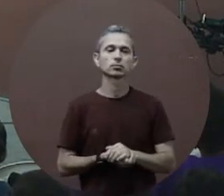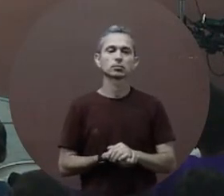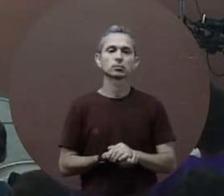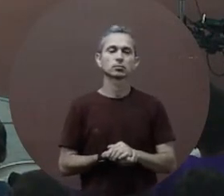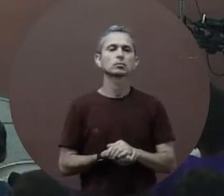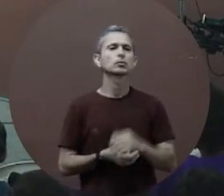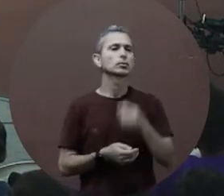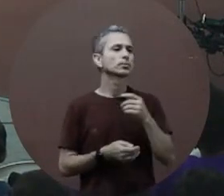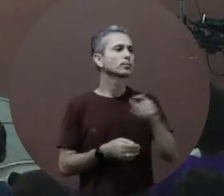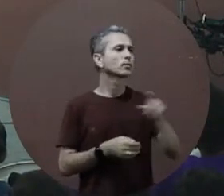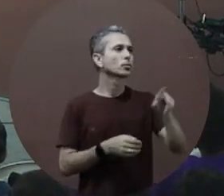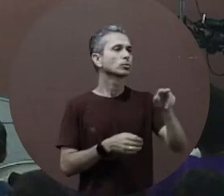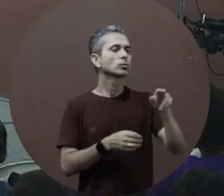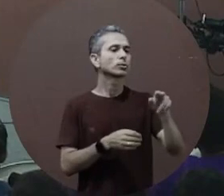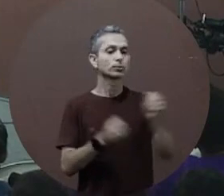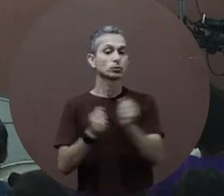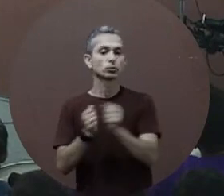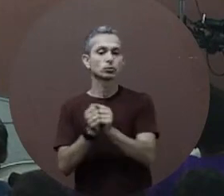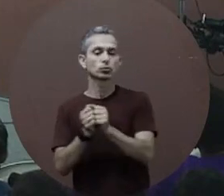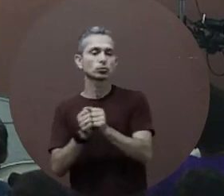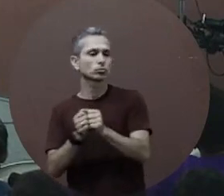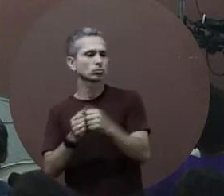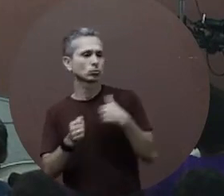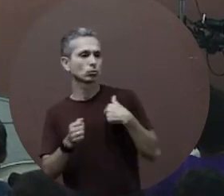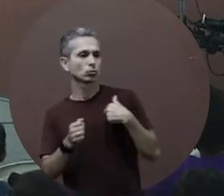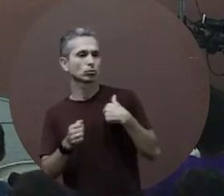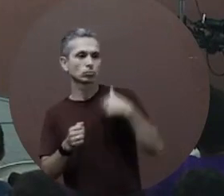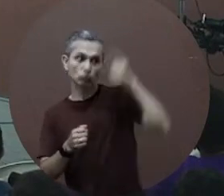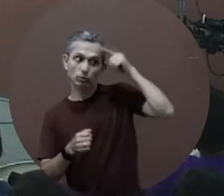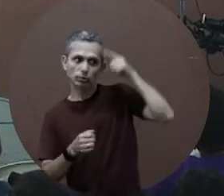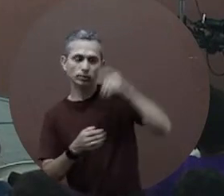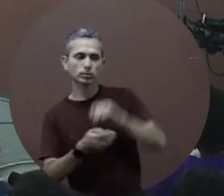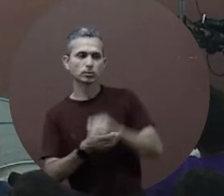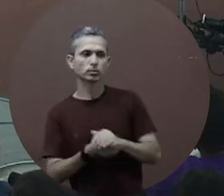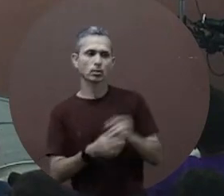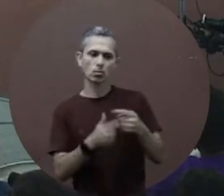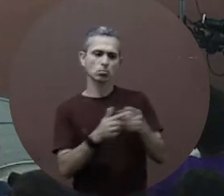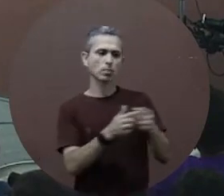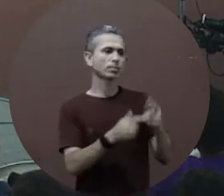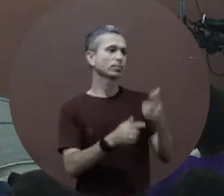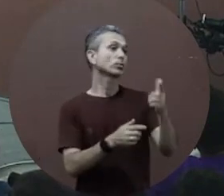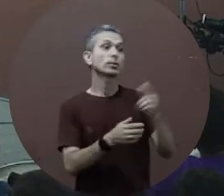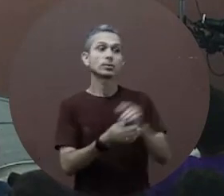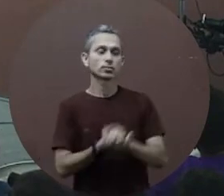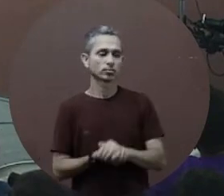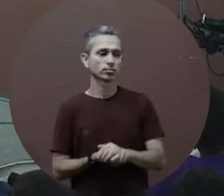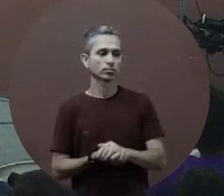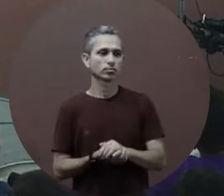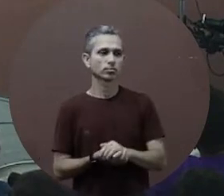comigo, a gente não tem problemas assim, fulano quer fazer confusão dentro da igreja.